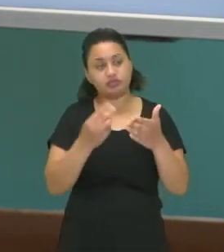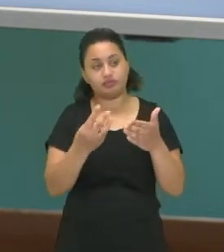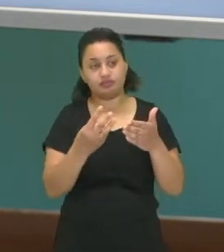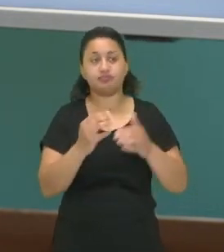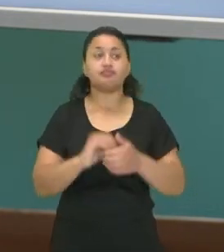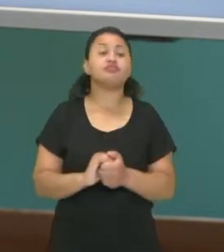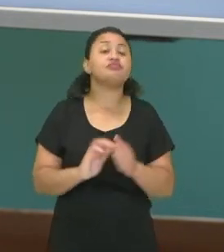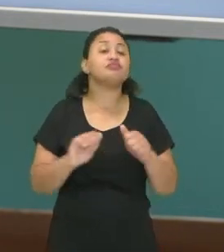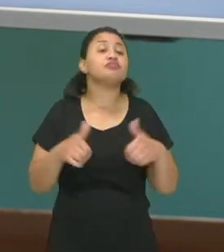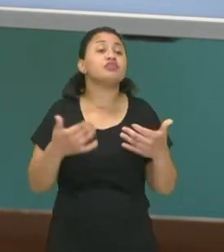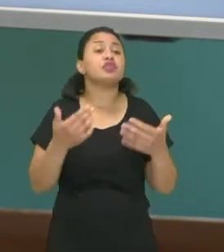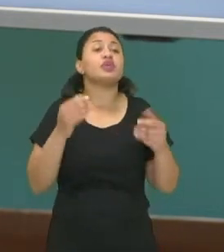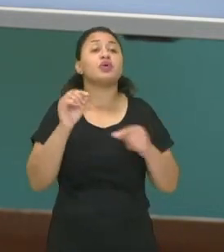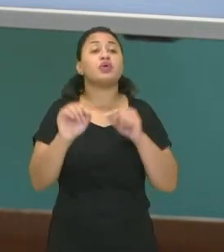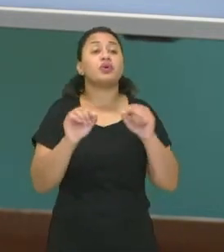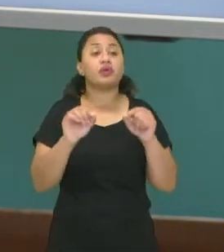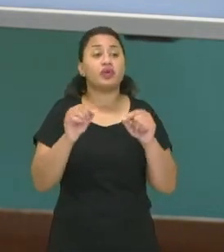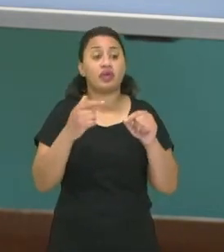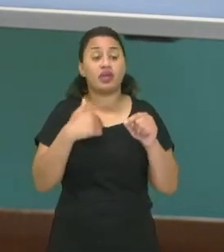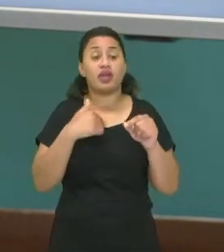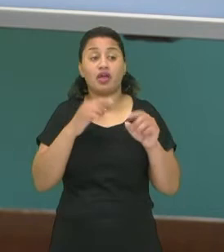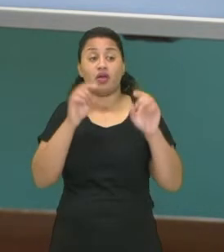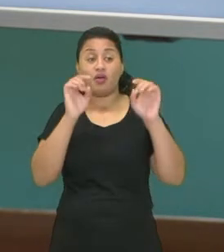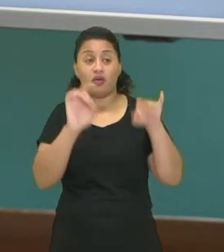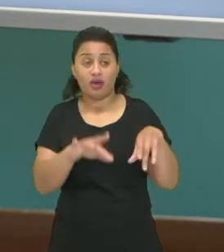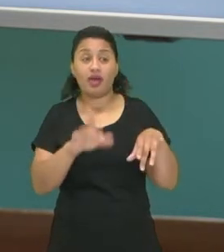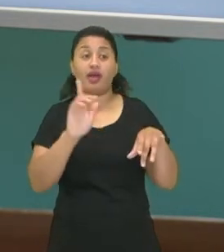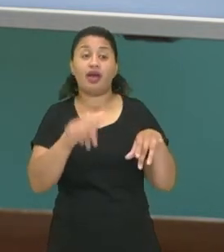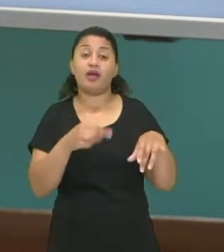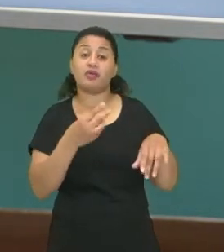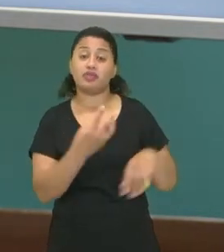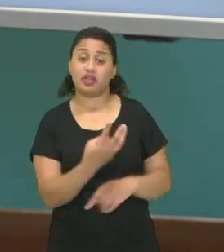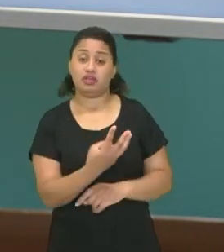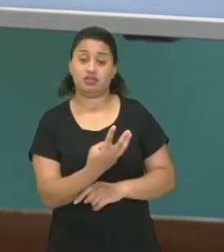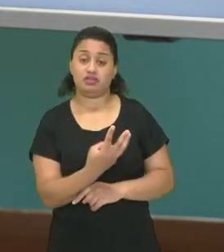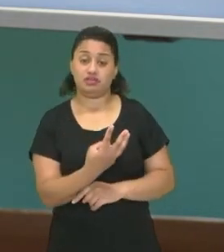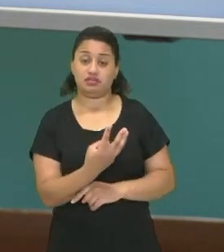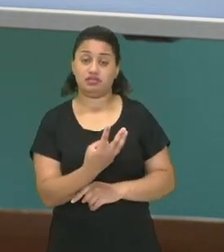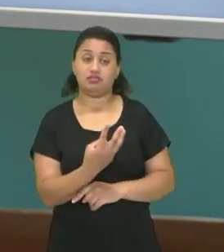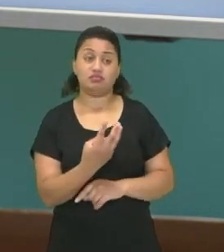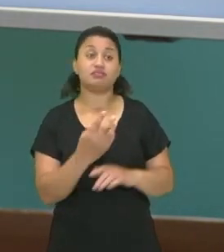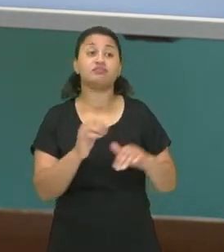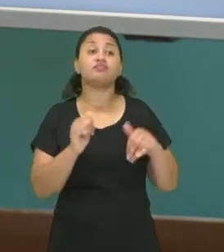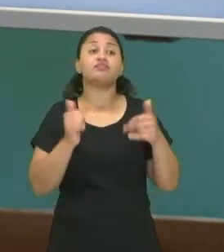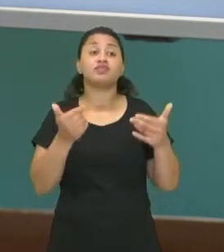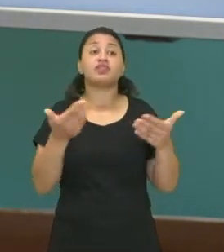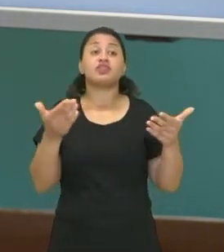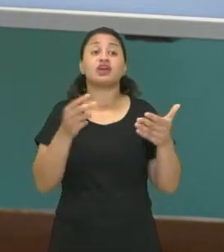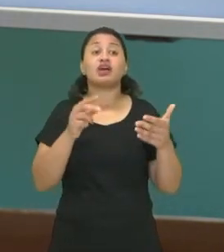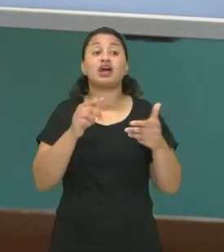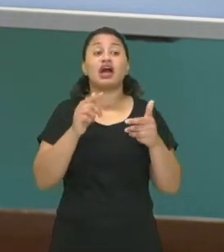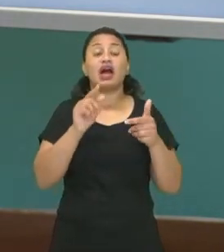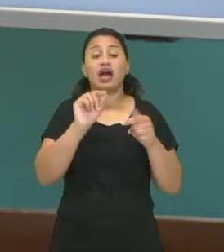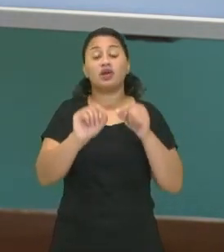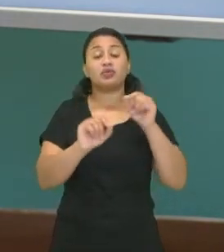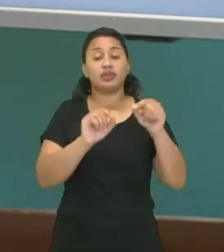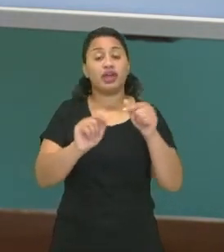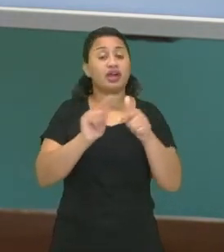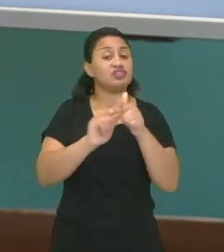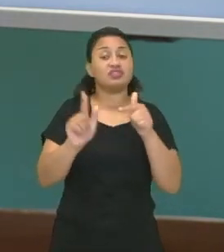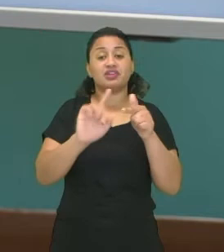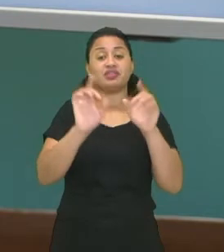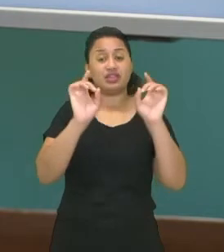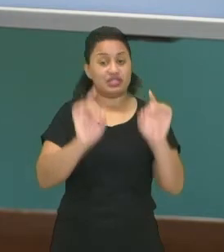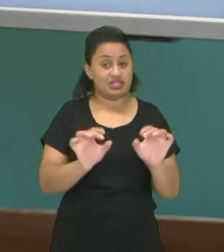3. Então, olha só, o resto dessa, né, conta é 3, né? Então, a divisão não é exata. Mas